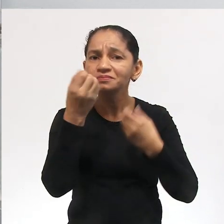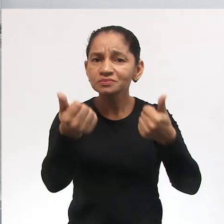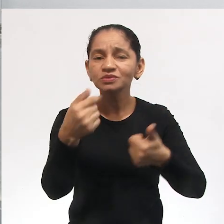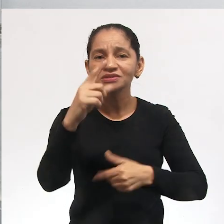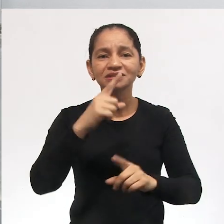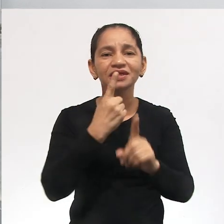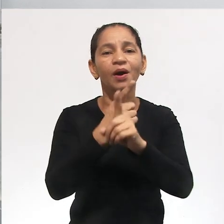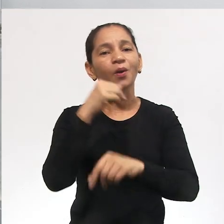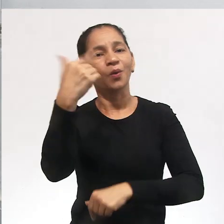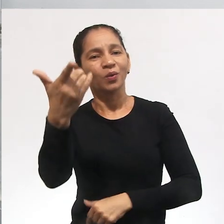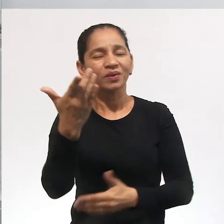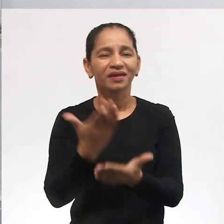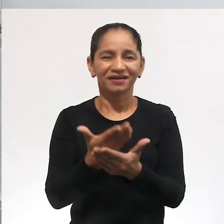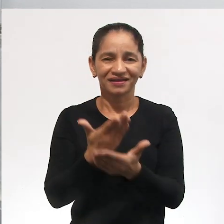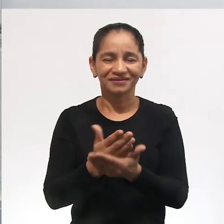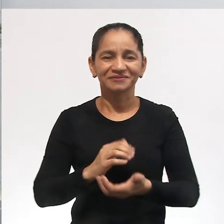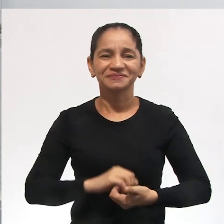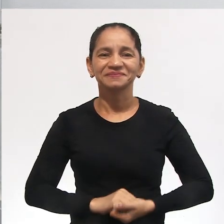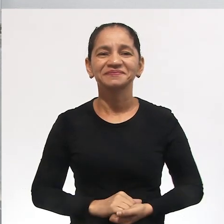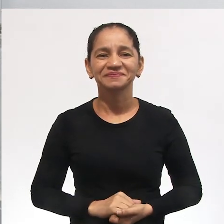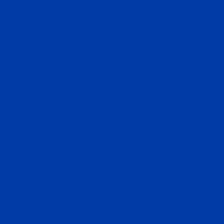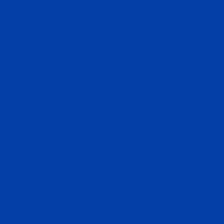E até a próxima aula.